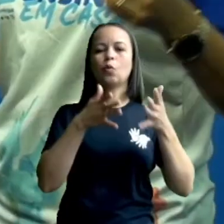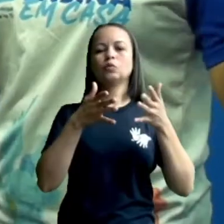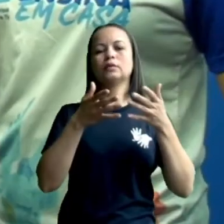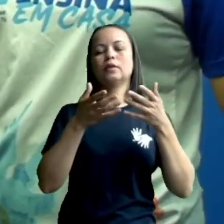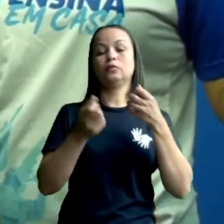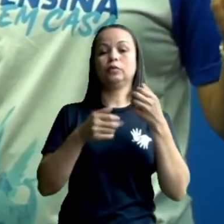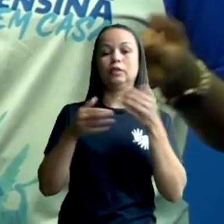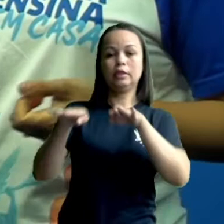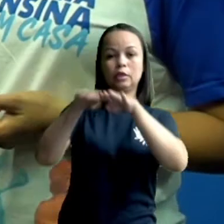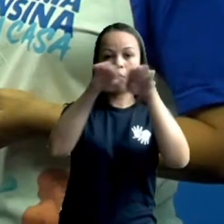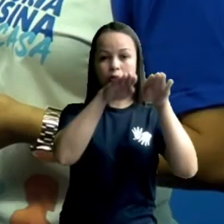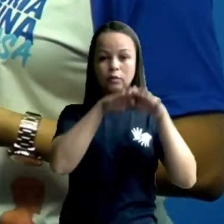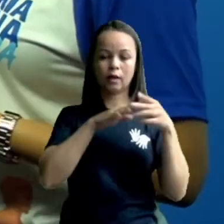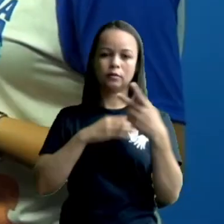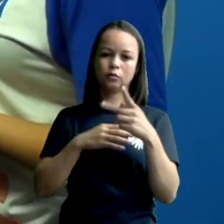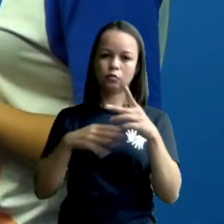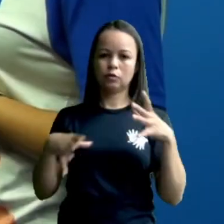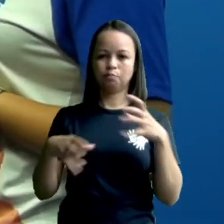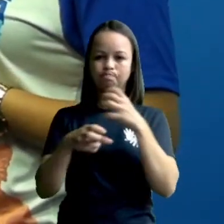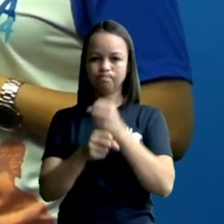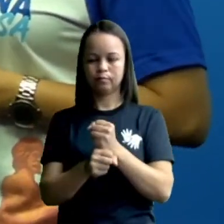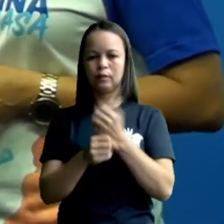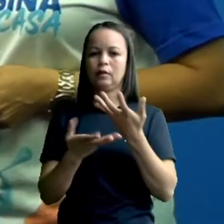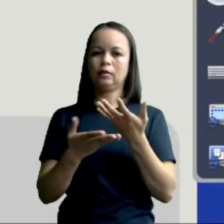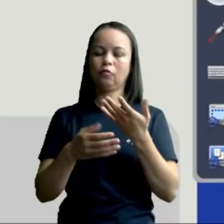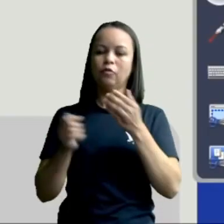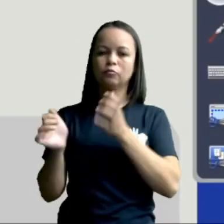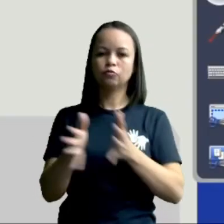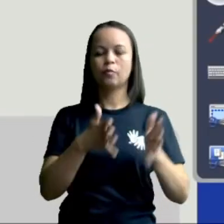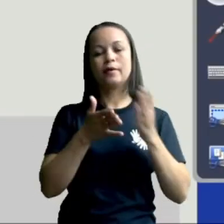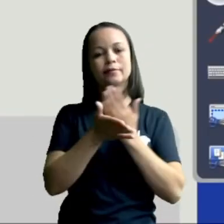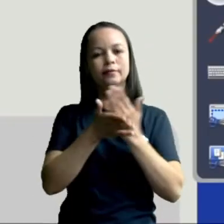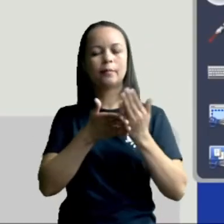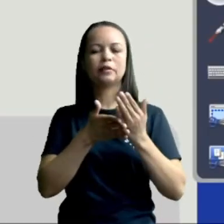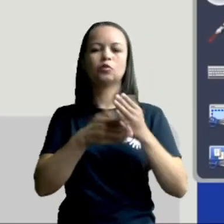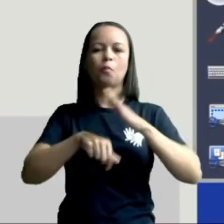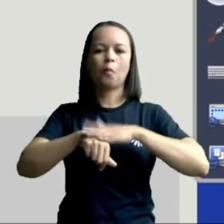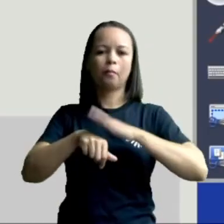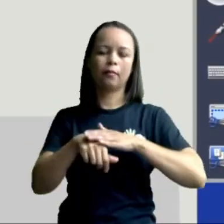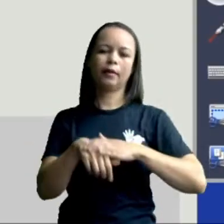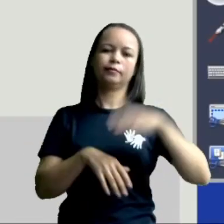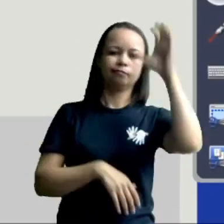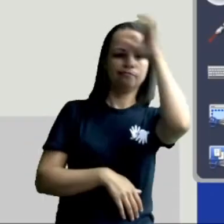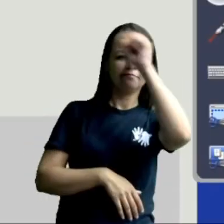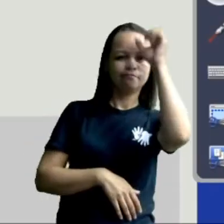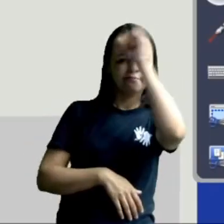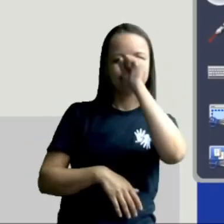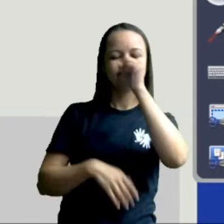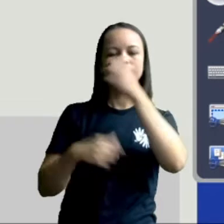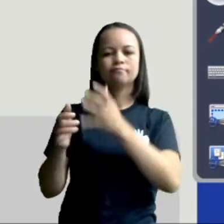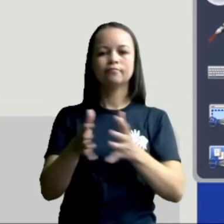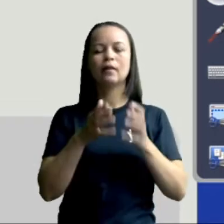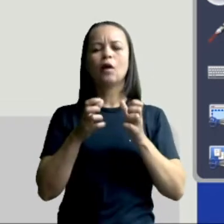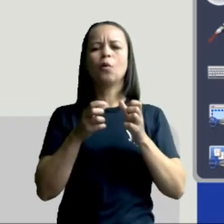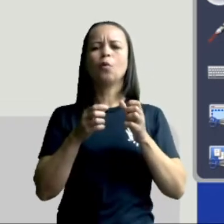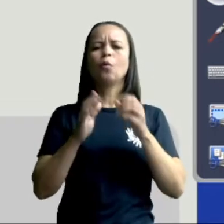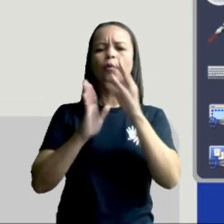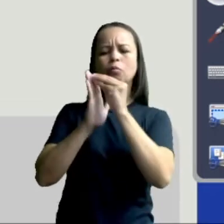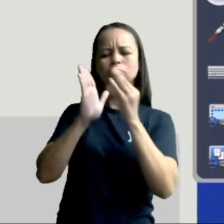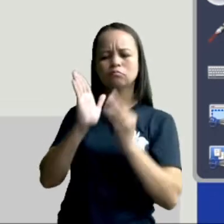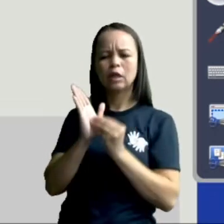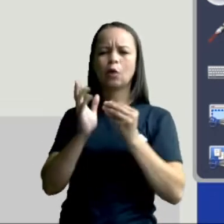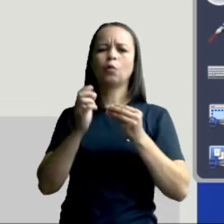tá? Então, vamos lá, mais um momento aí de aprendizado. Como eu disse, o conteúdo de